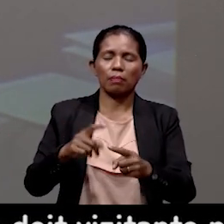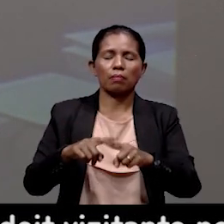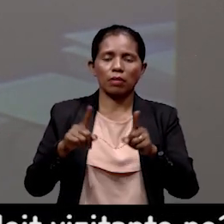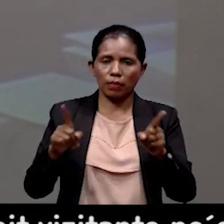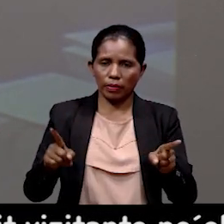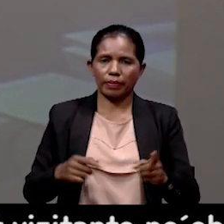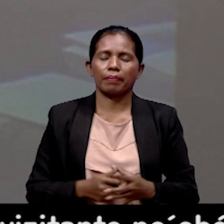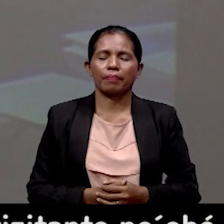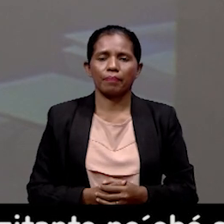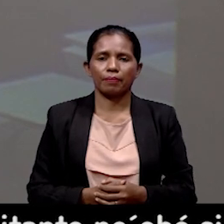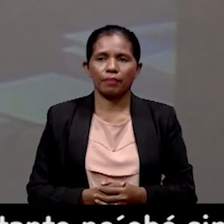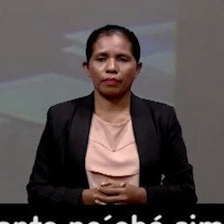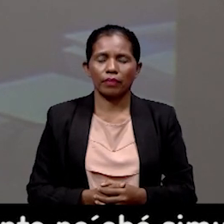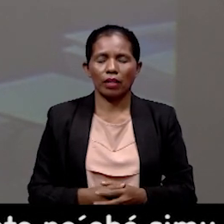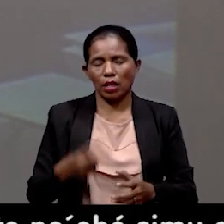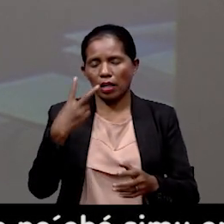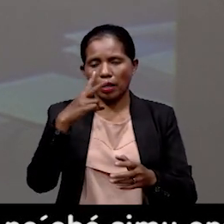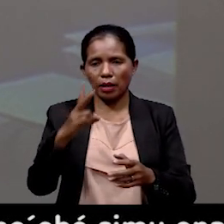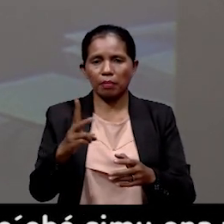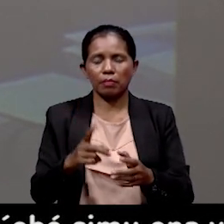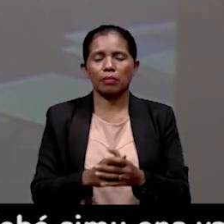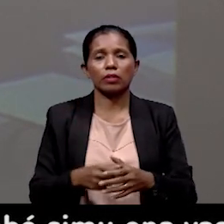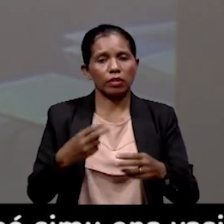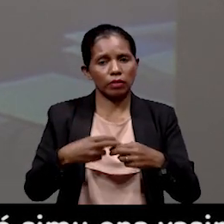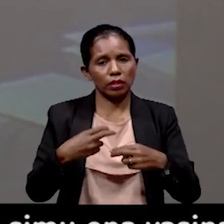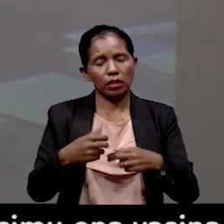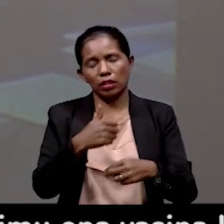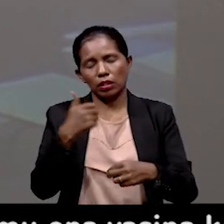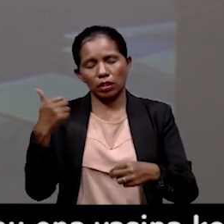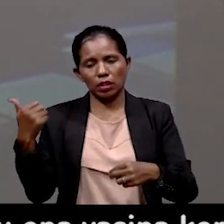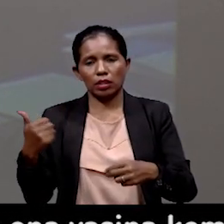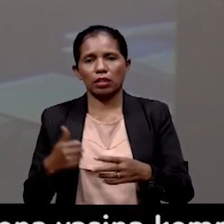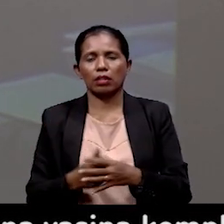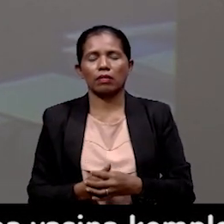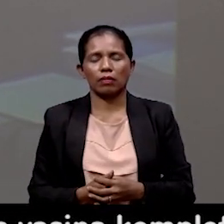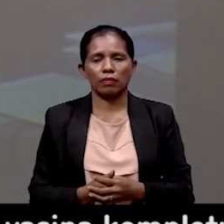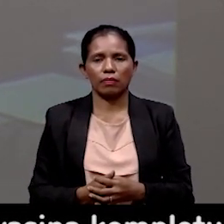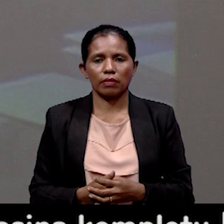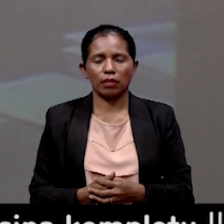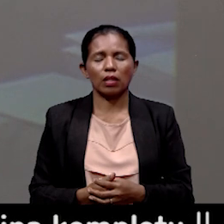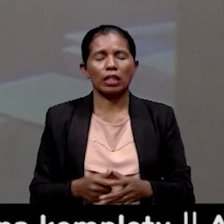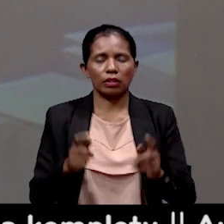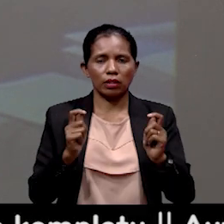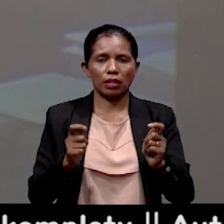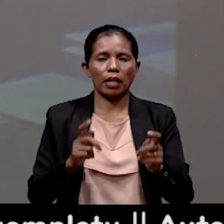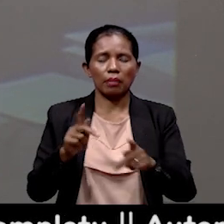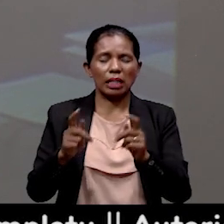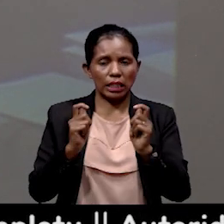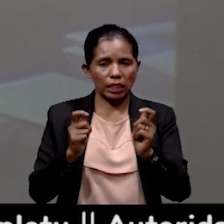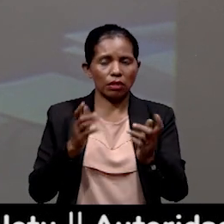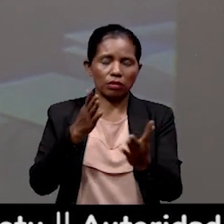moça. Ba ameaça ser selo que nebe. Crime organizado será tenta tama e